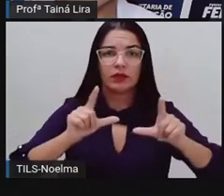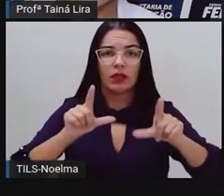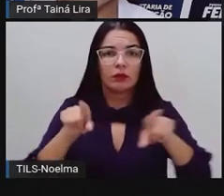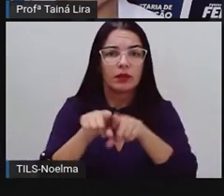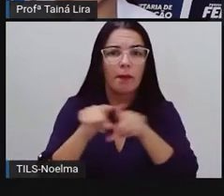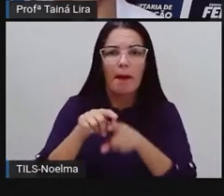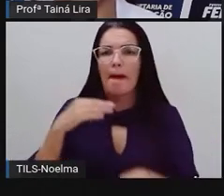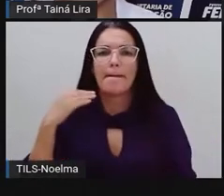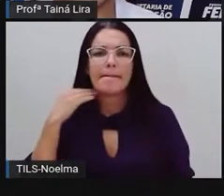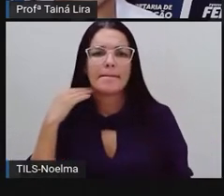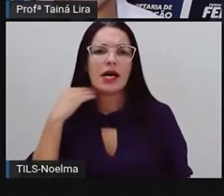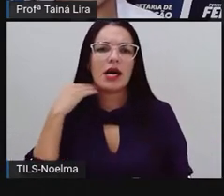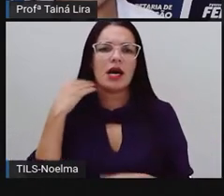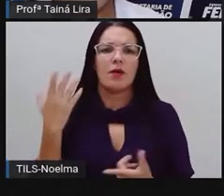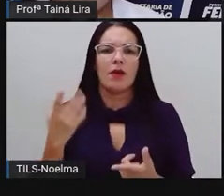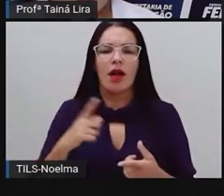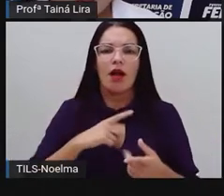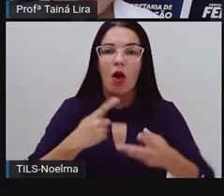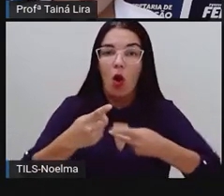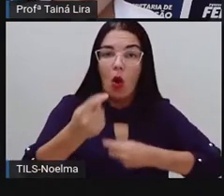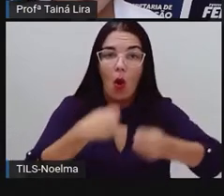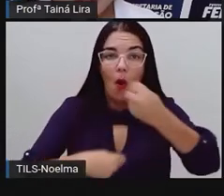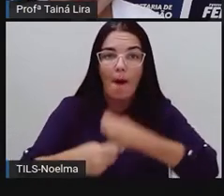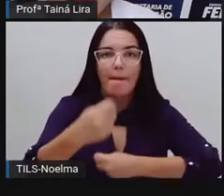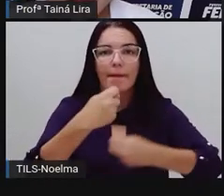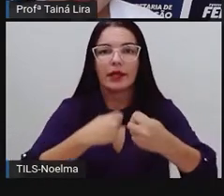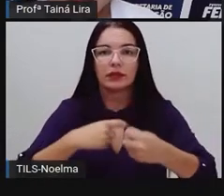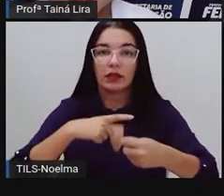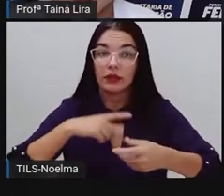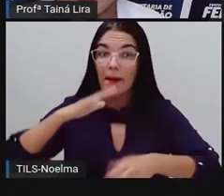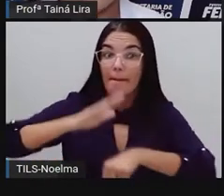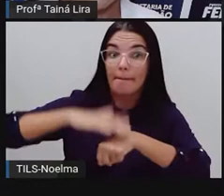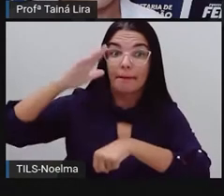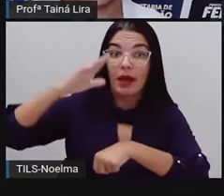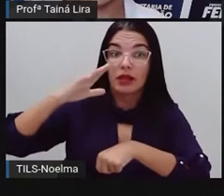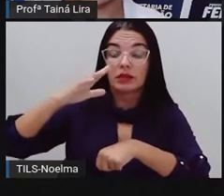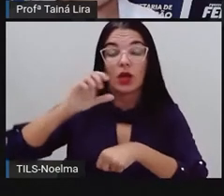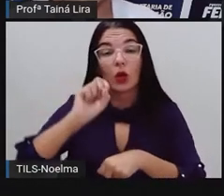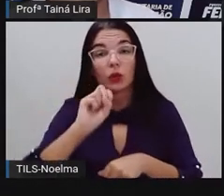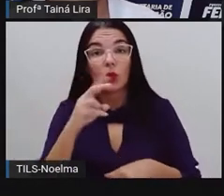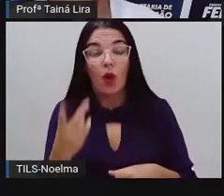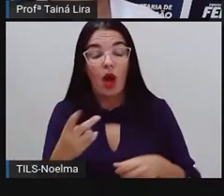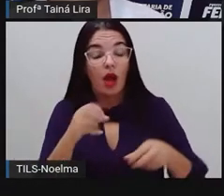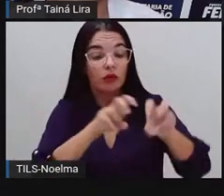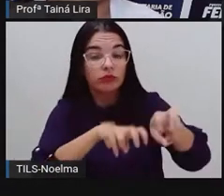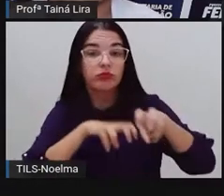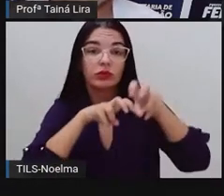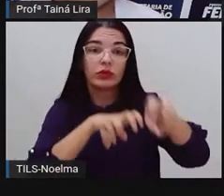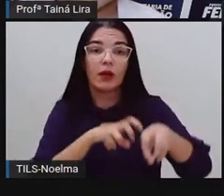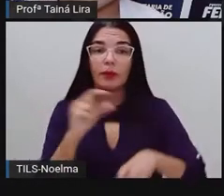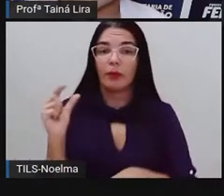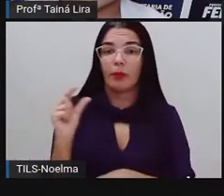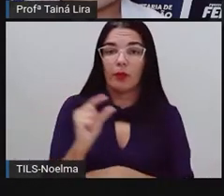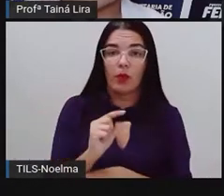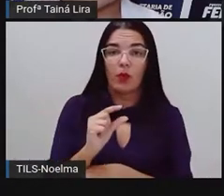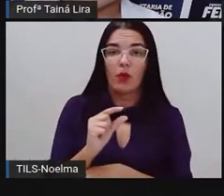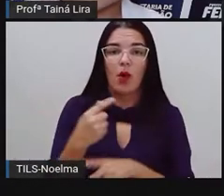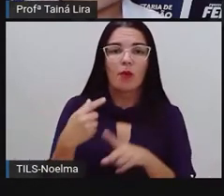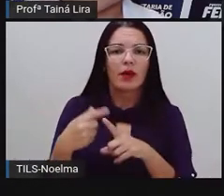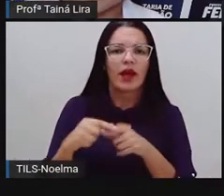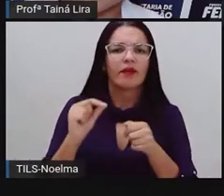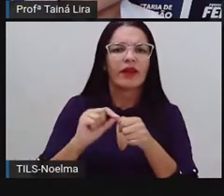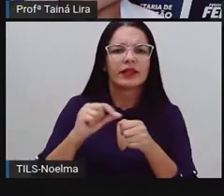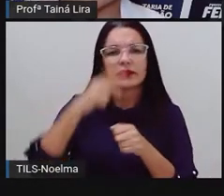com que as pessoas muitas vezes precisa se deslocar para a cidade certo então o que que acontece é